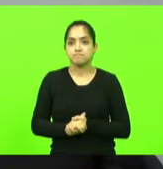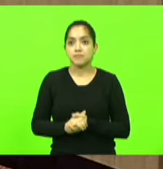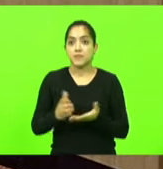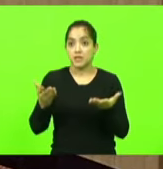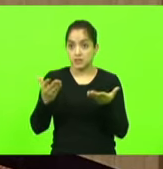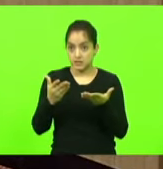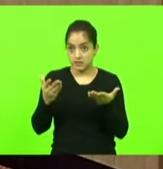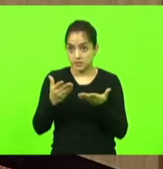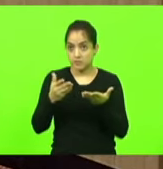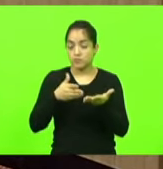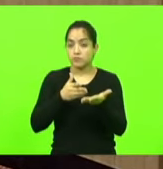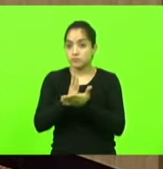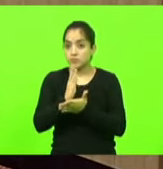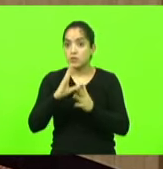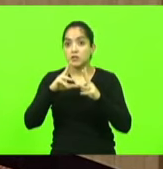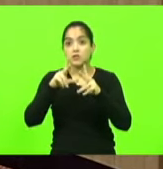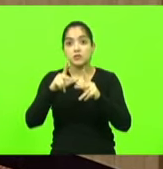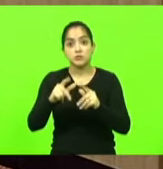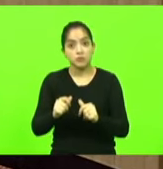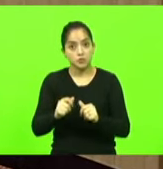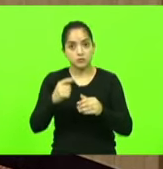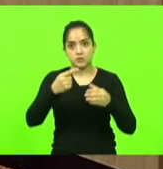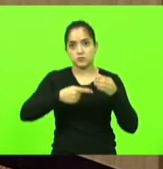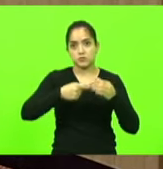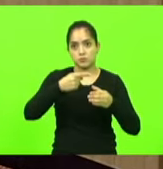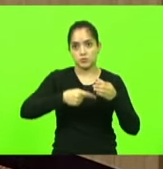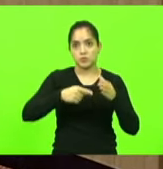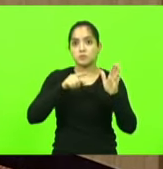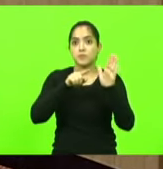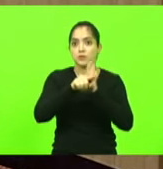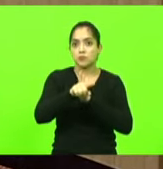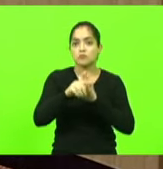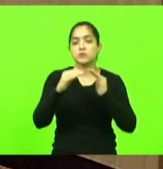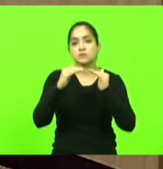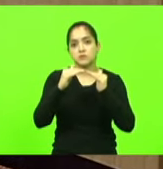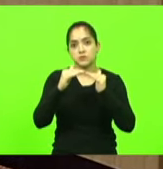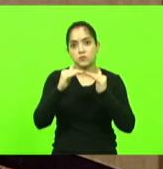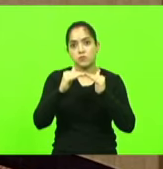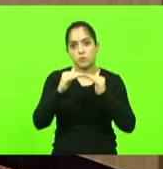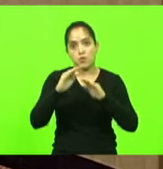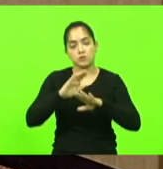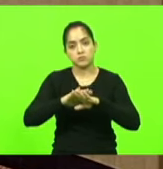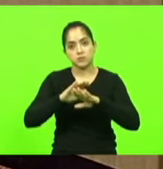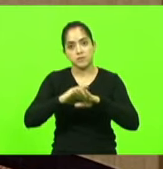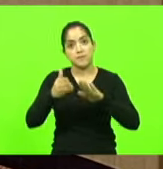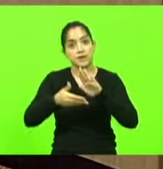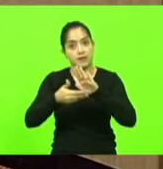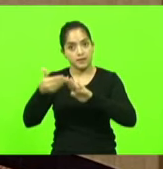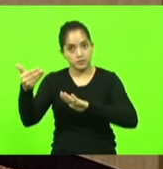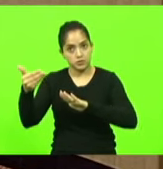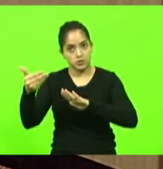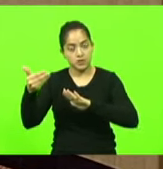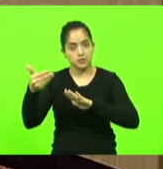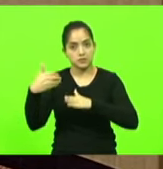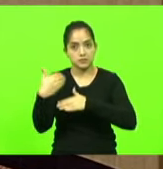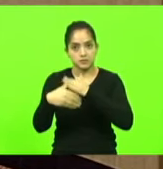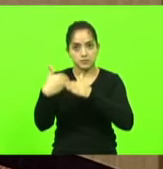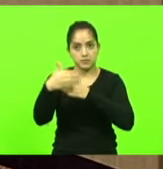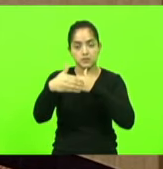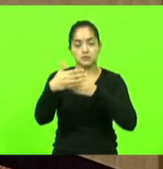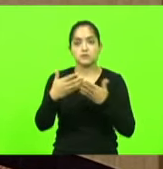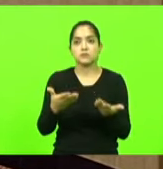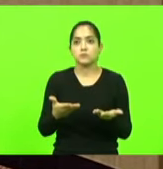teve aprovação em todas as comissões. Consulto, senhores e senhoras deputados, que se concordam com o autor pela retirada da tramitação da matéria.